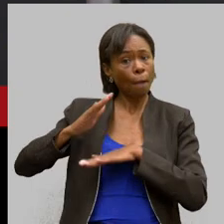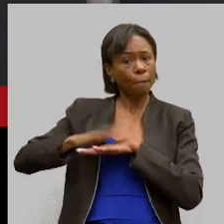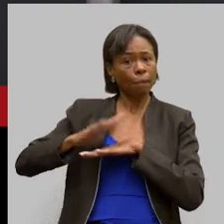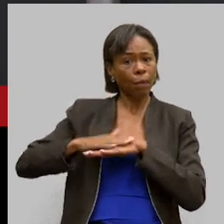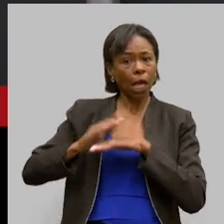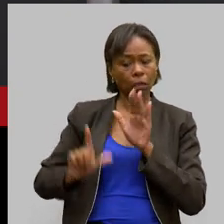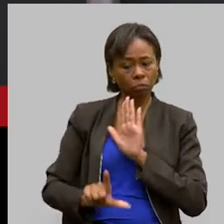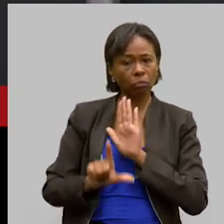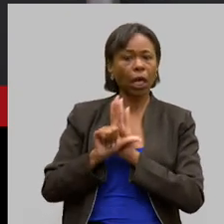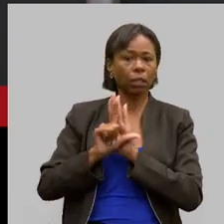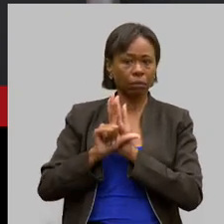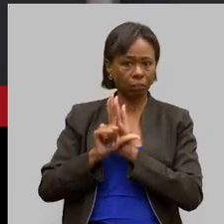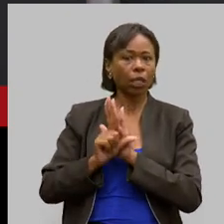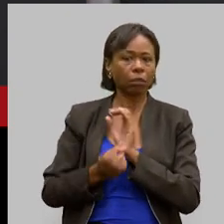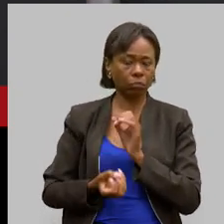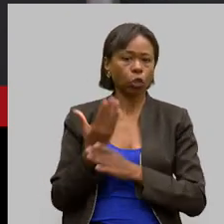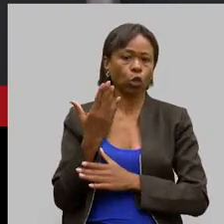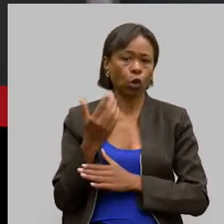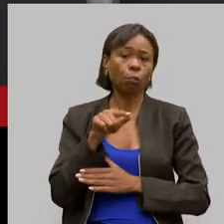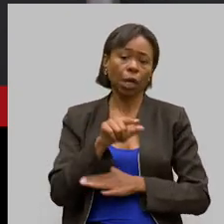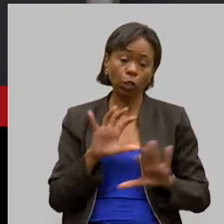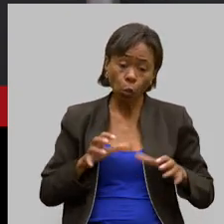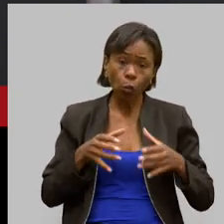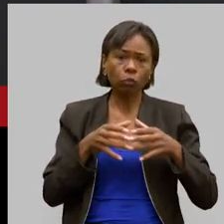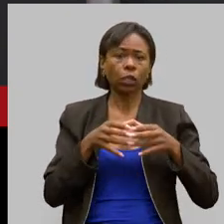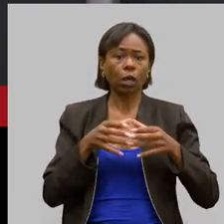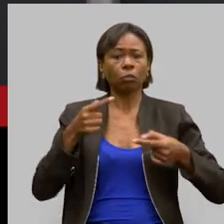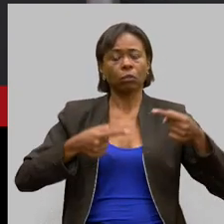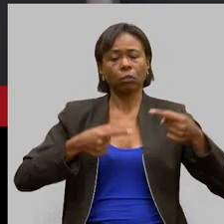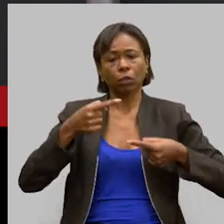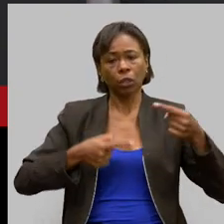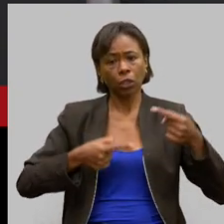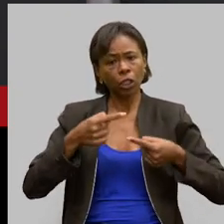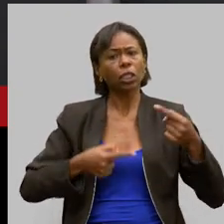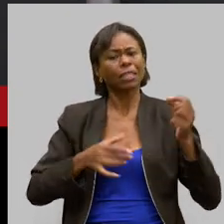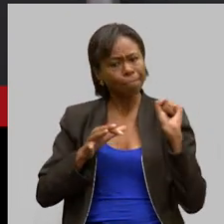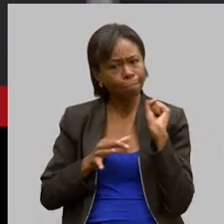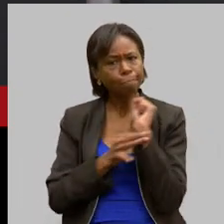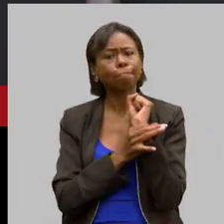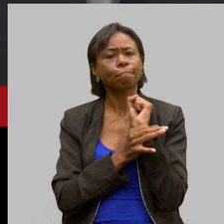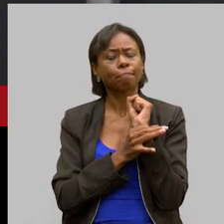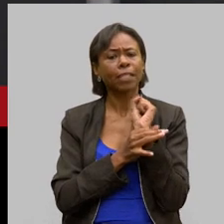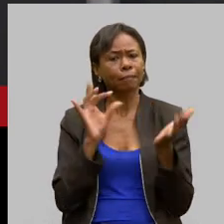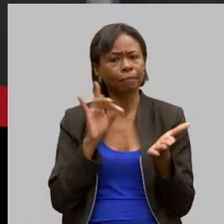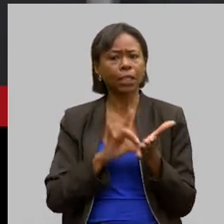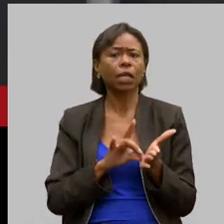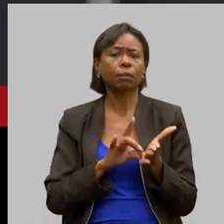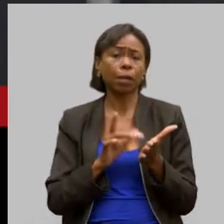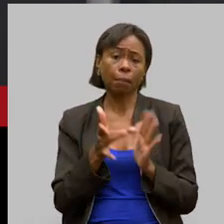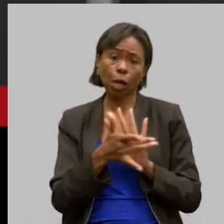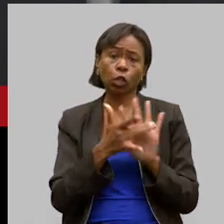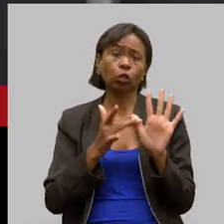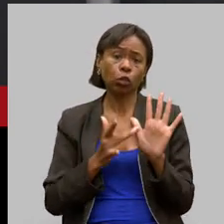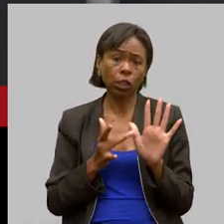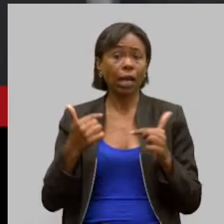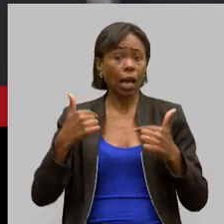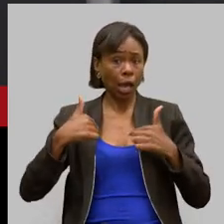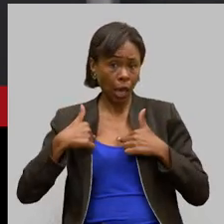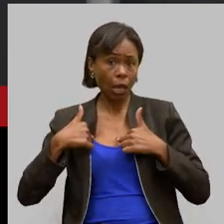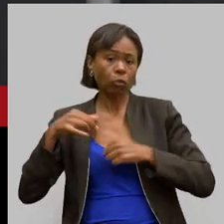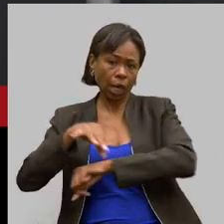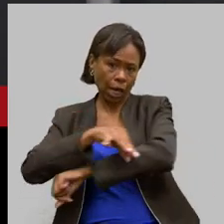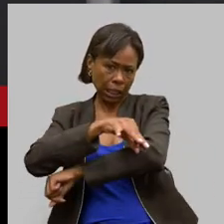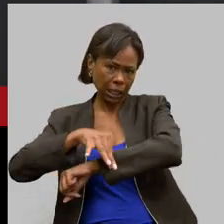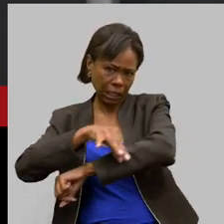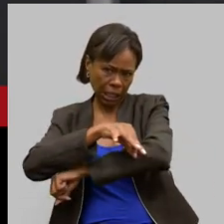Câmara Municipal a gente tem uma comissão para discutir políticas públicas efetivas para as pessoas com deficiência e como arquiteto e urbanista eu sei que